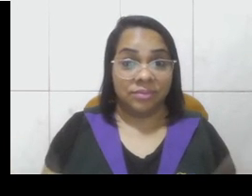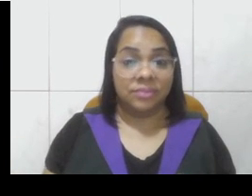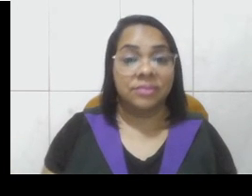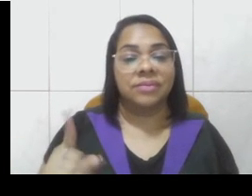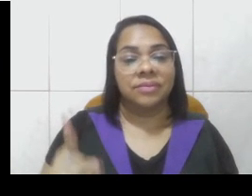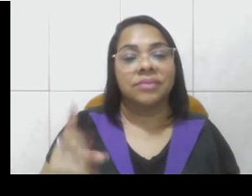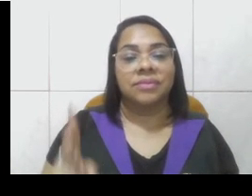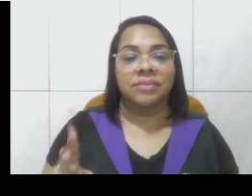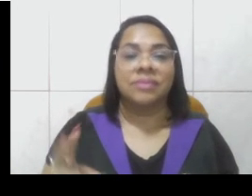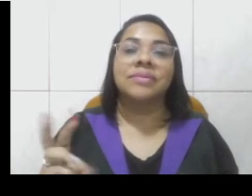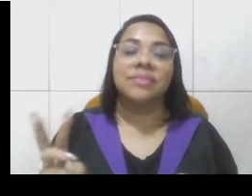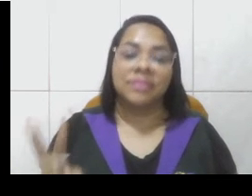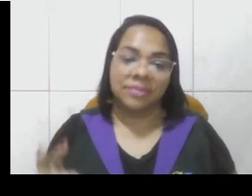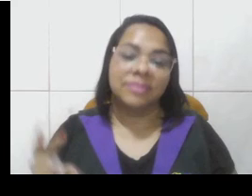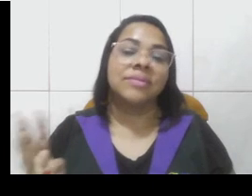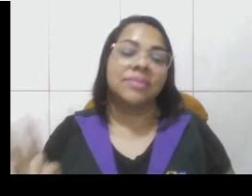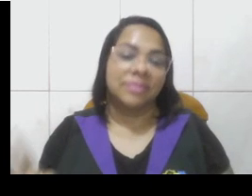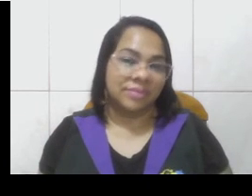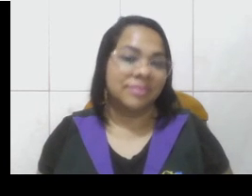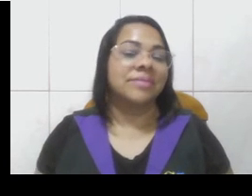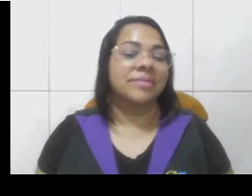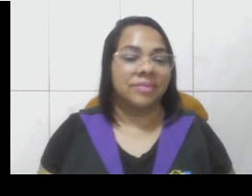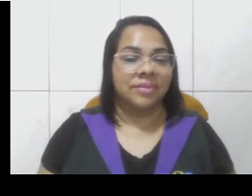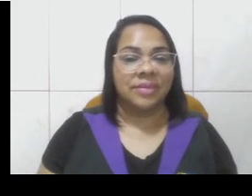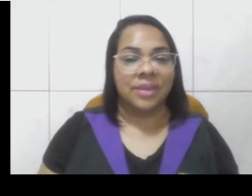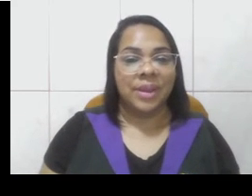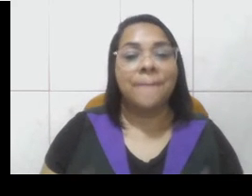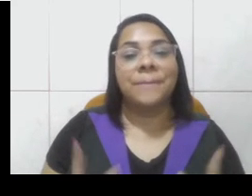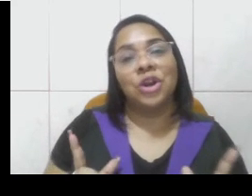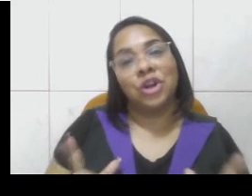pronomes, nós, vós, eles, elas,